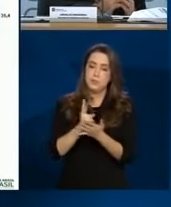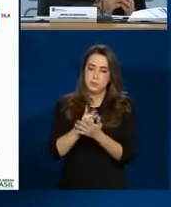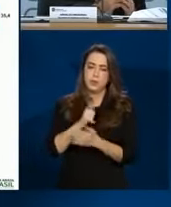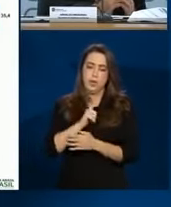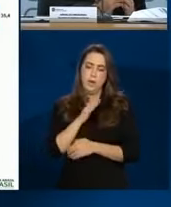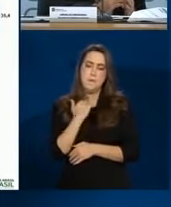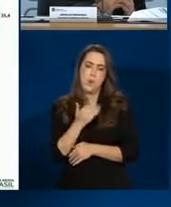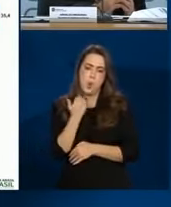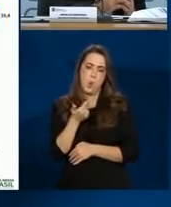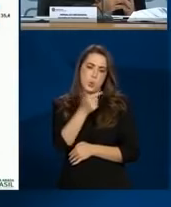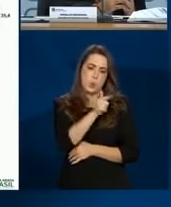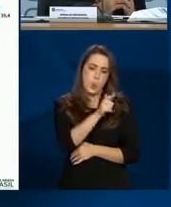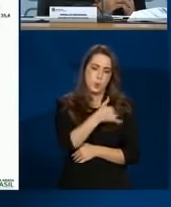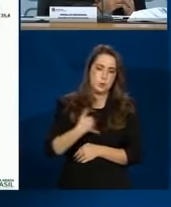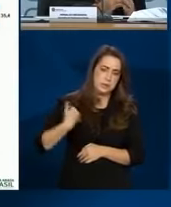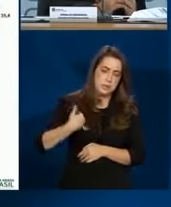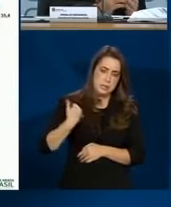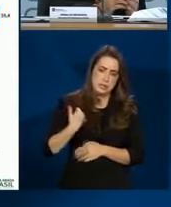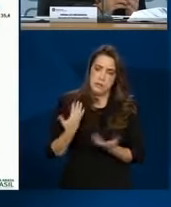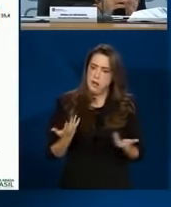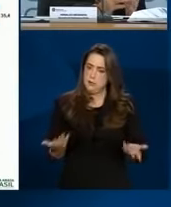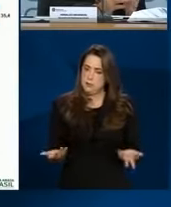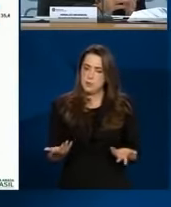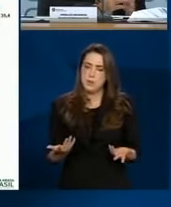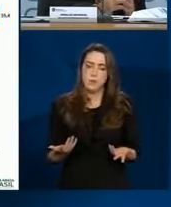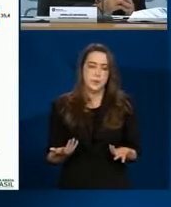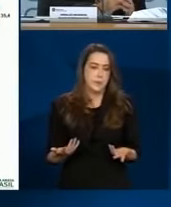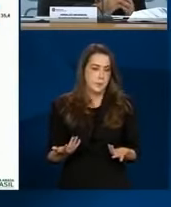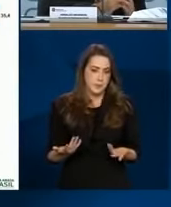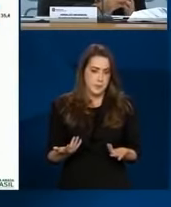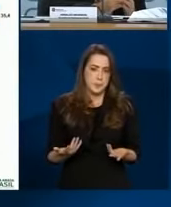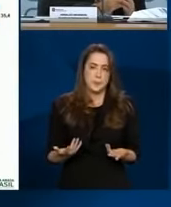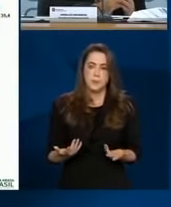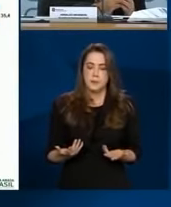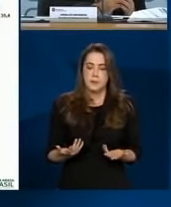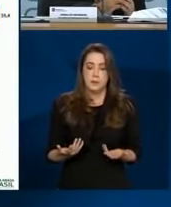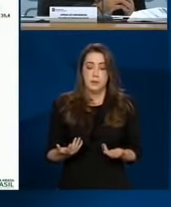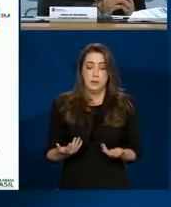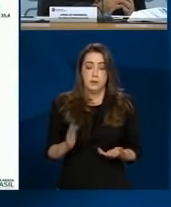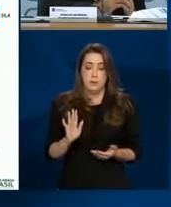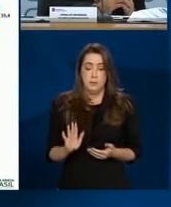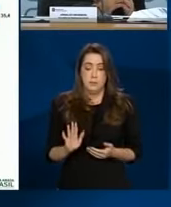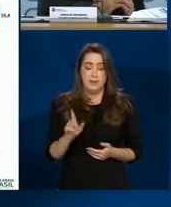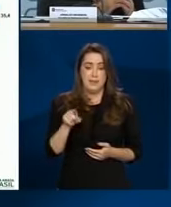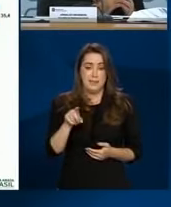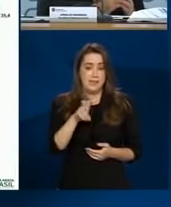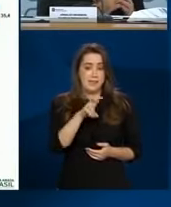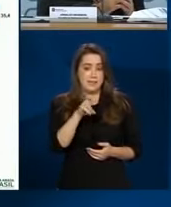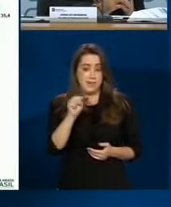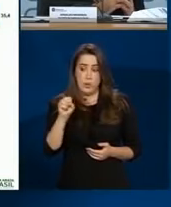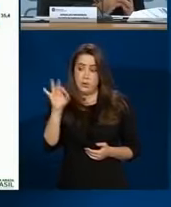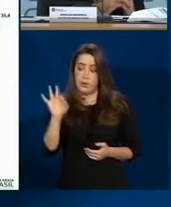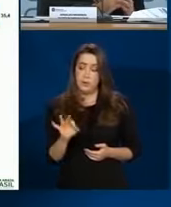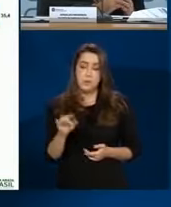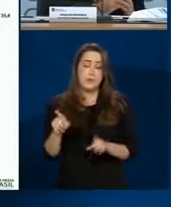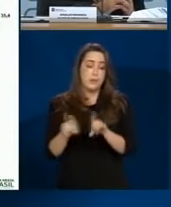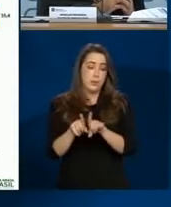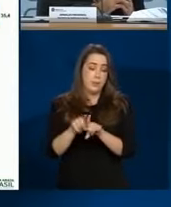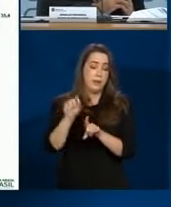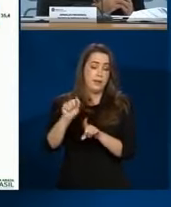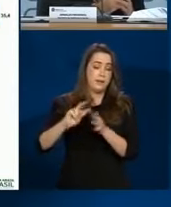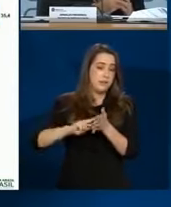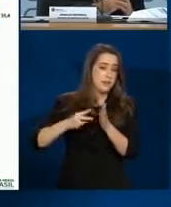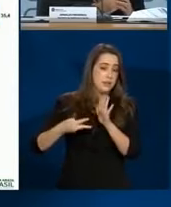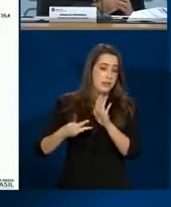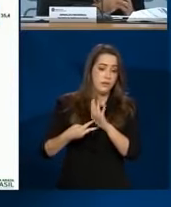óbitos por SRAGs por Covid em todos os intervalos etários, e 58%